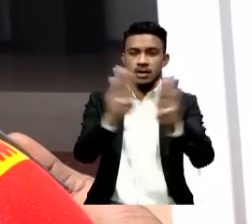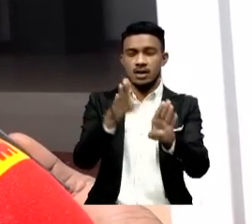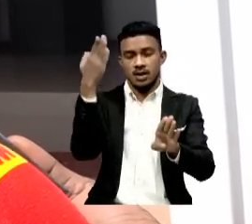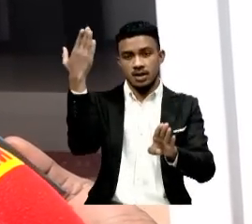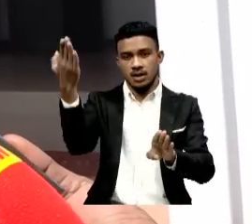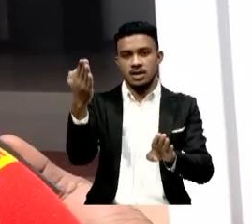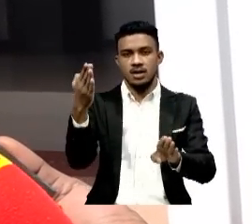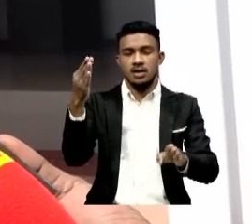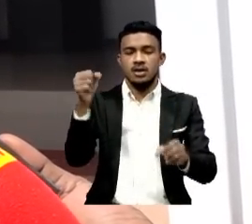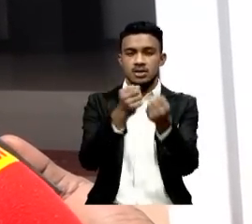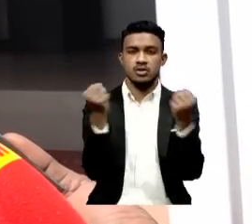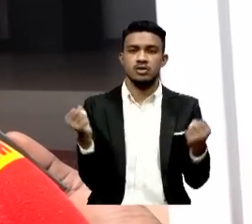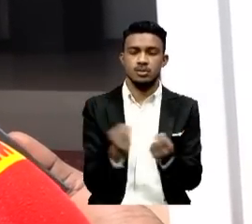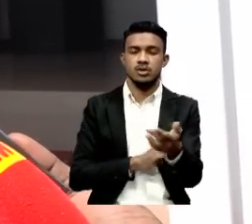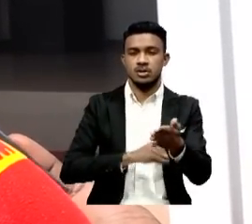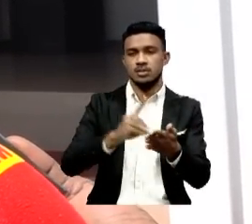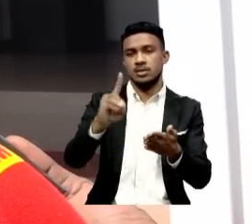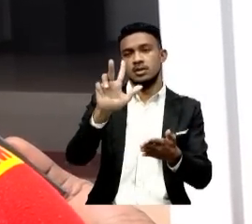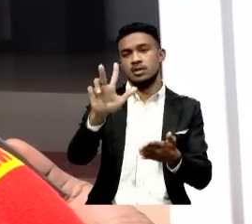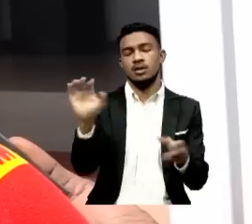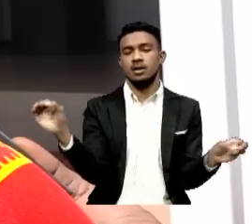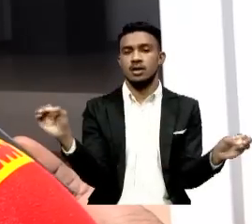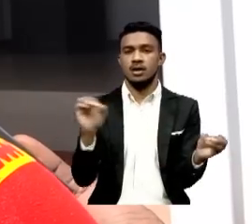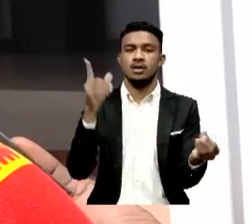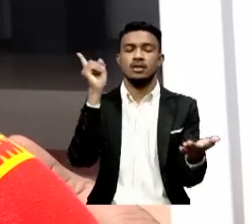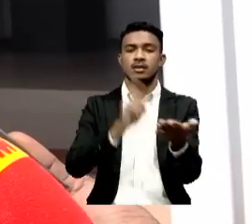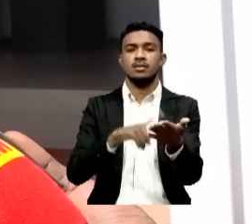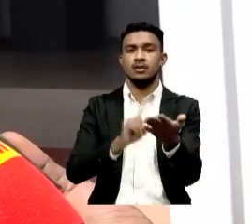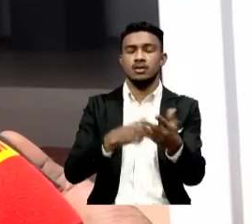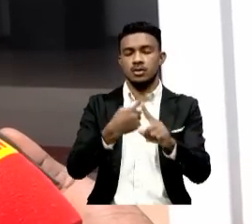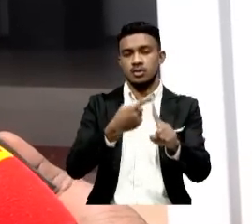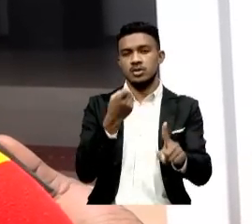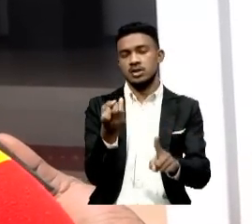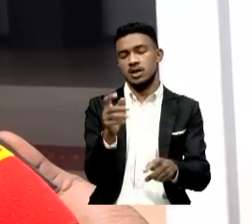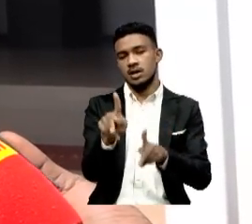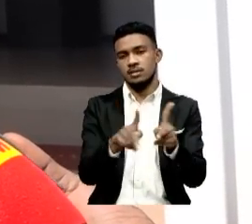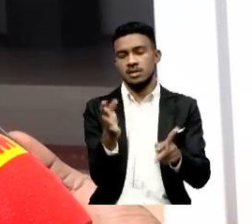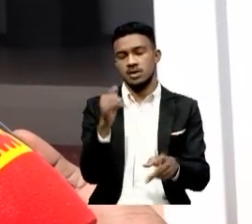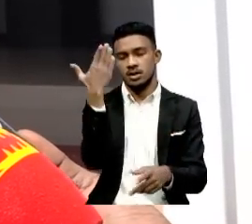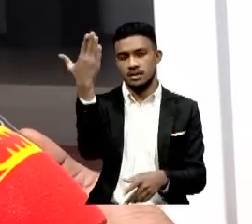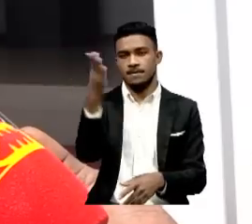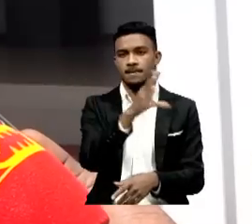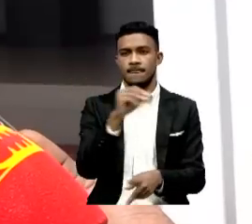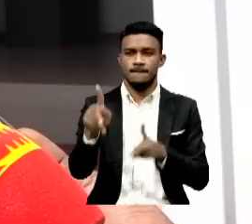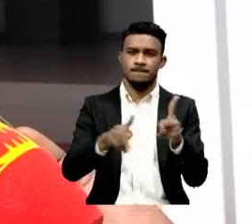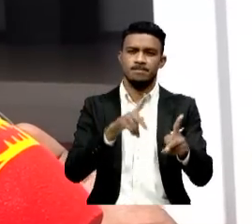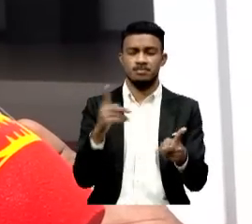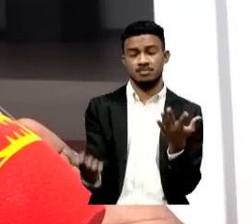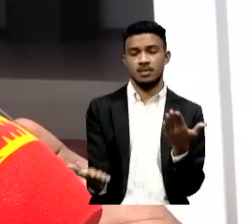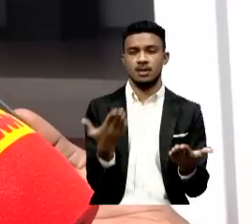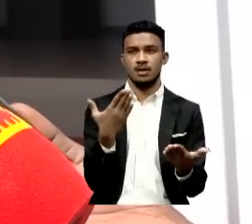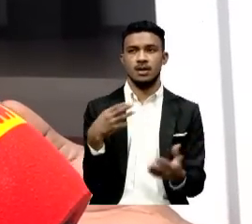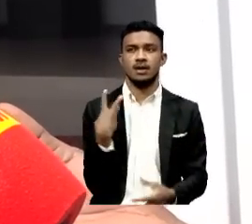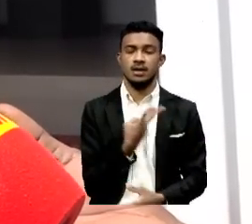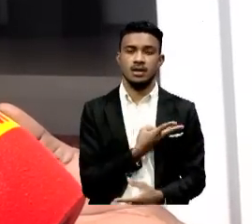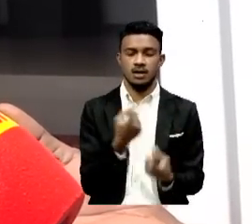meses lá ia na protesto ruma hoje é mais ser a crai cata que é mais ser normal o tona aí tá